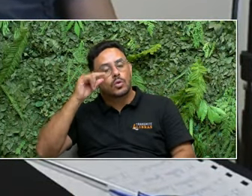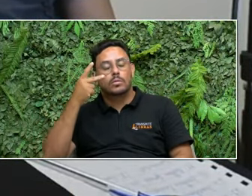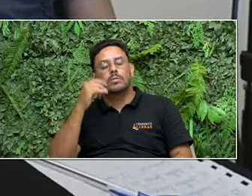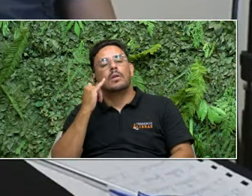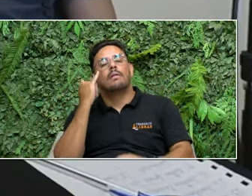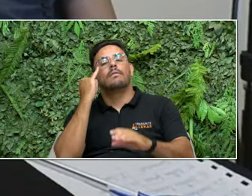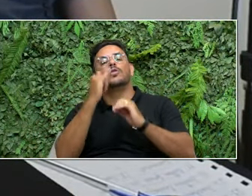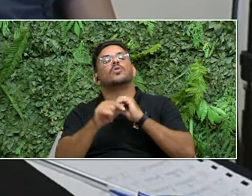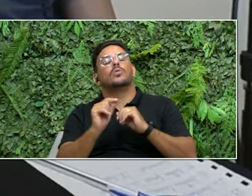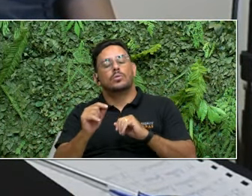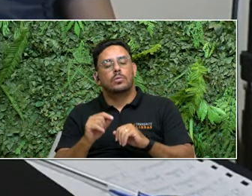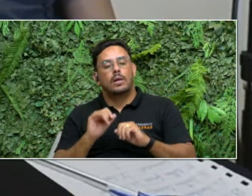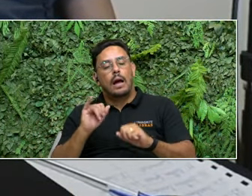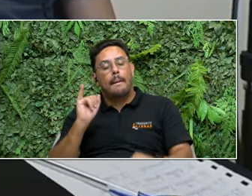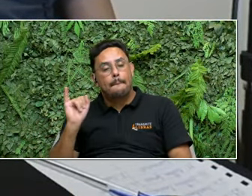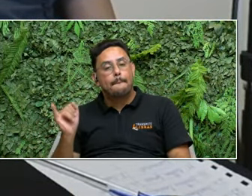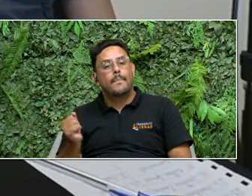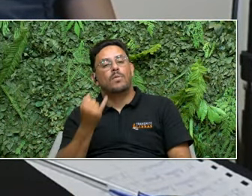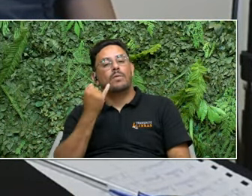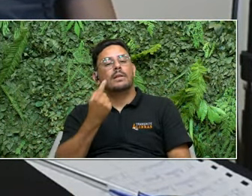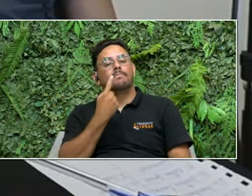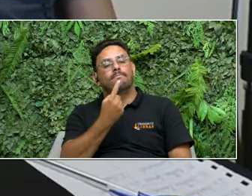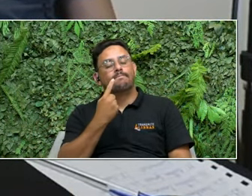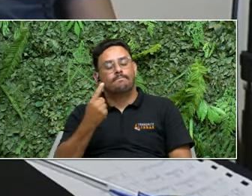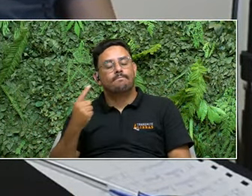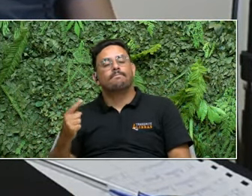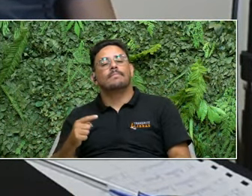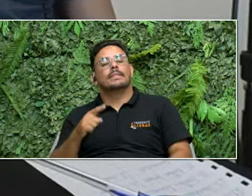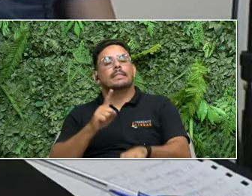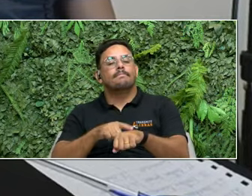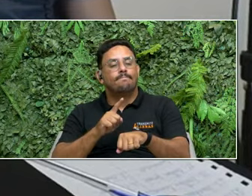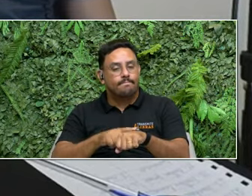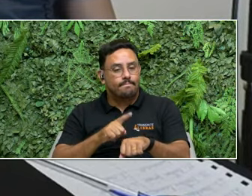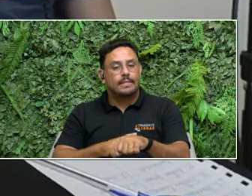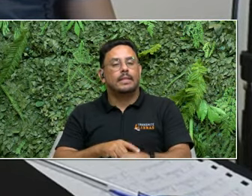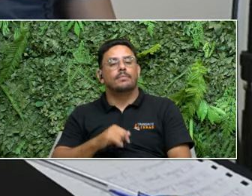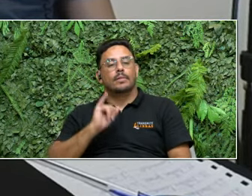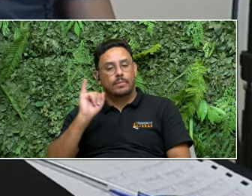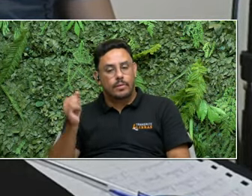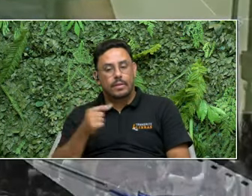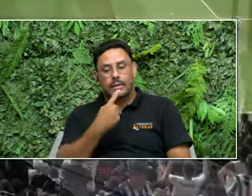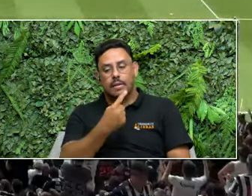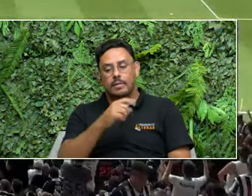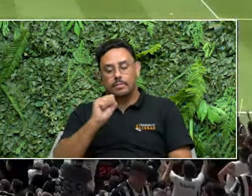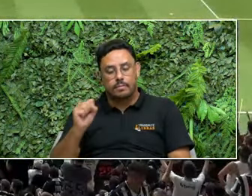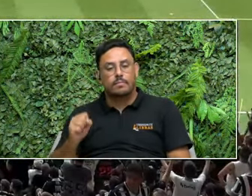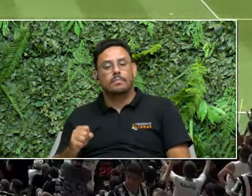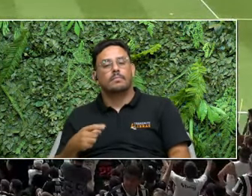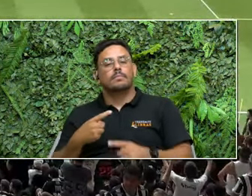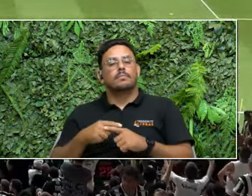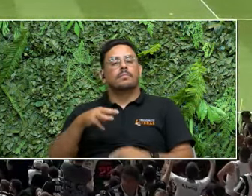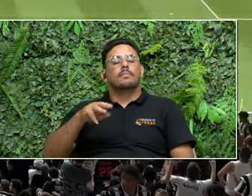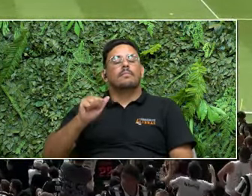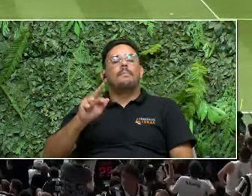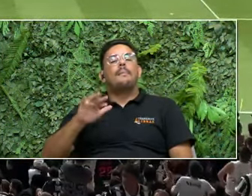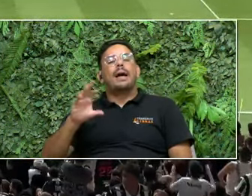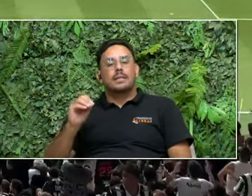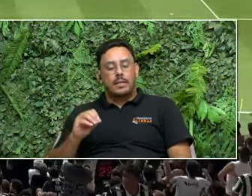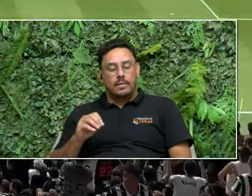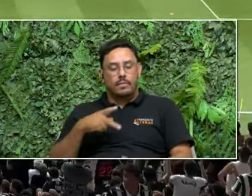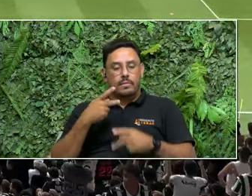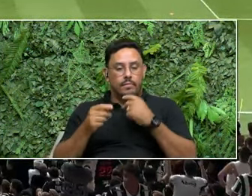Instagram Dizendo para ele aproveitar cada minuto aproveitar cada segundo isso é muito bacana que o Marcelo se emocionou ao falar né